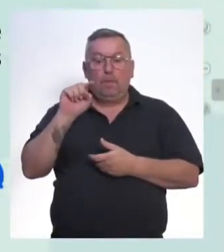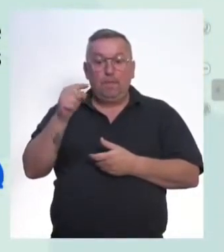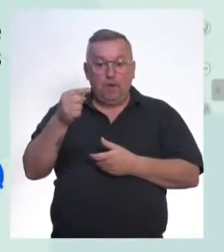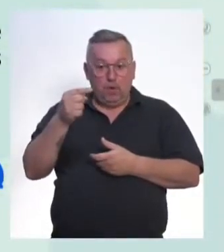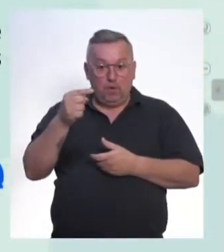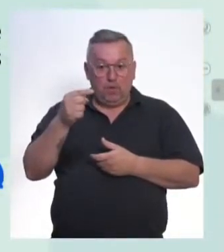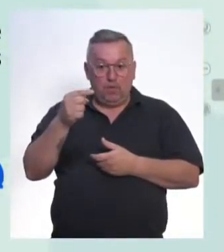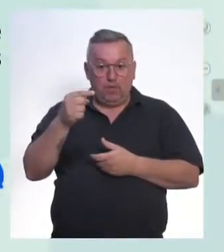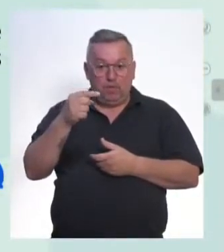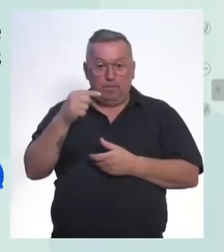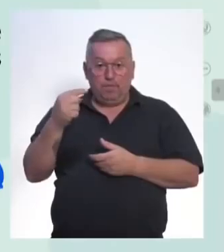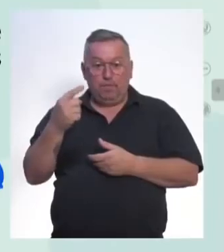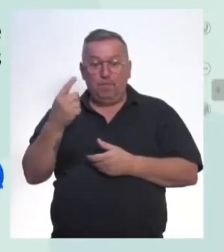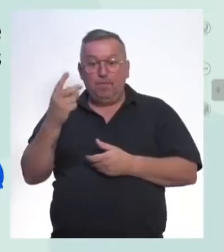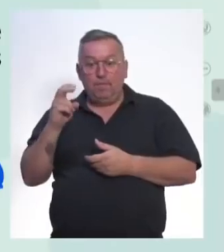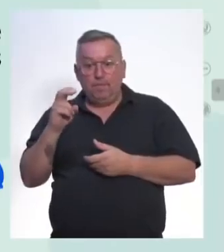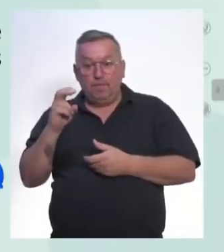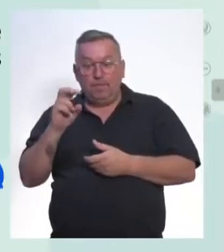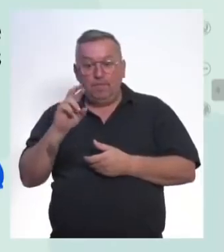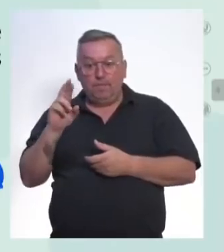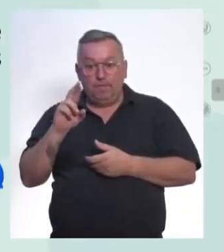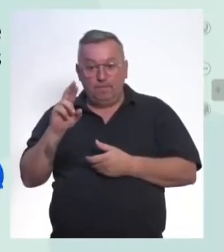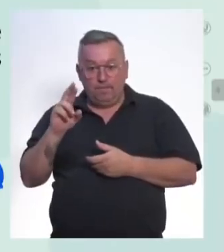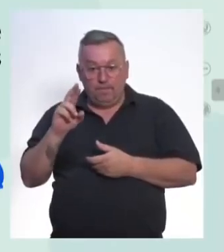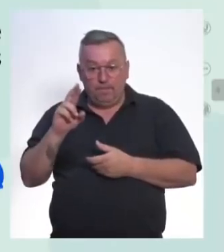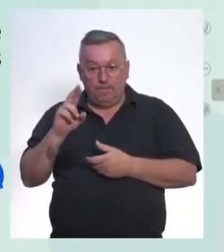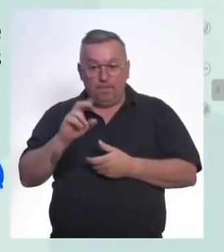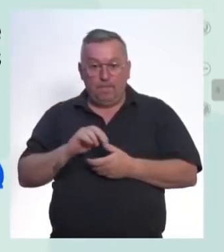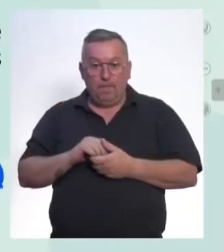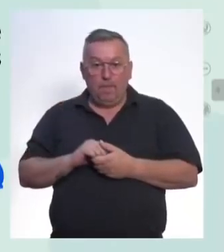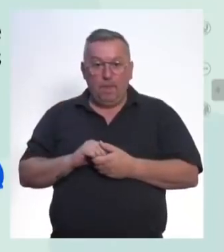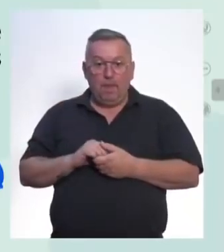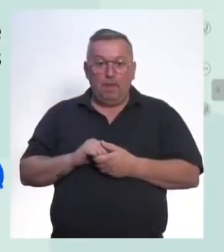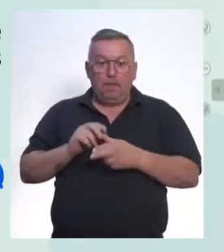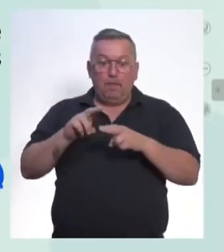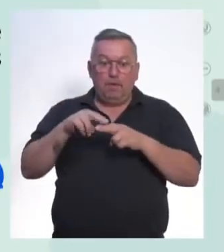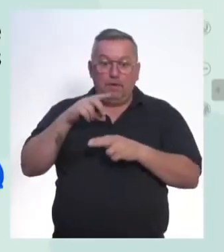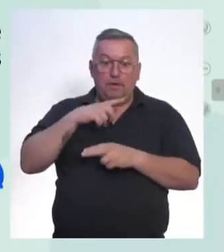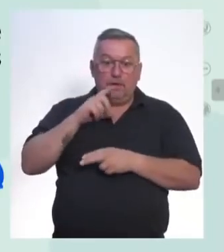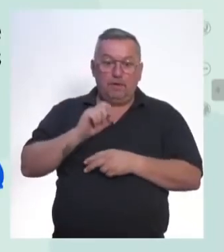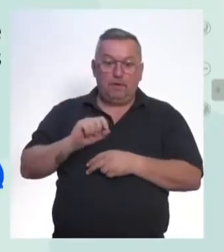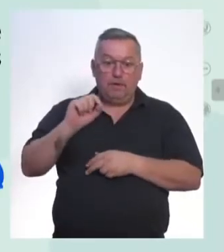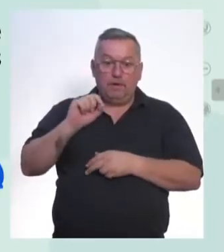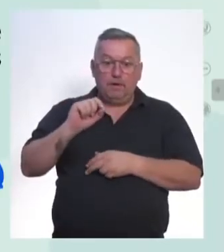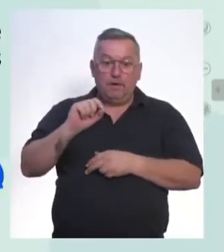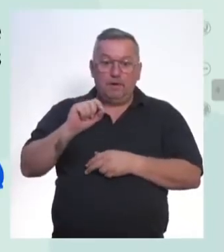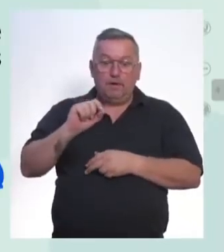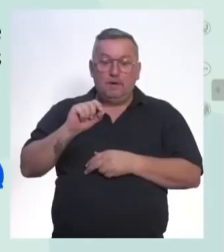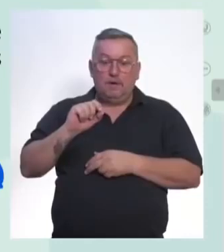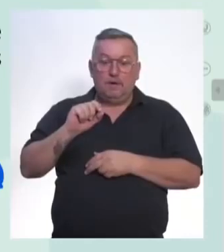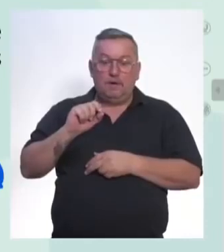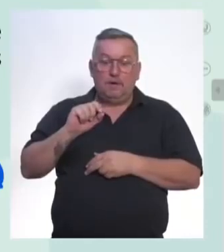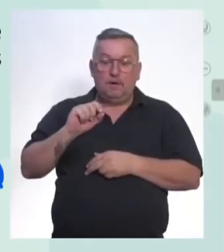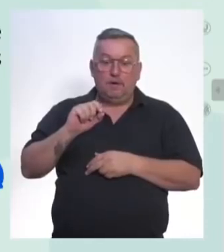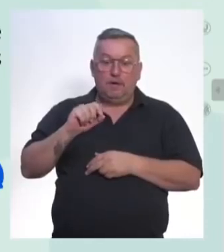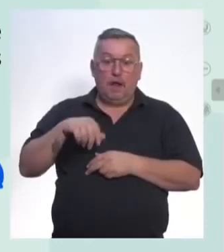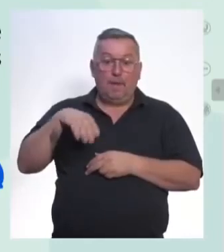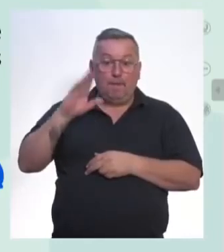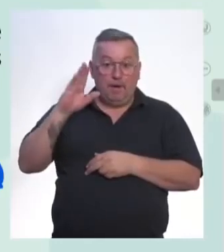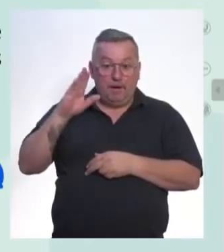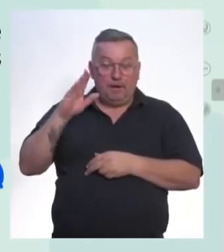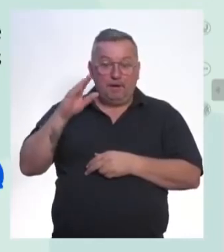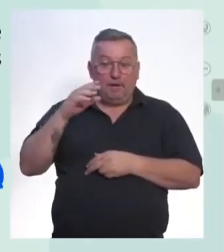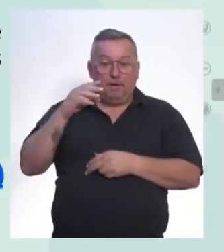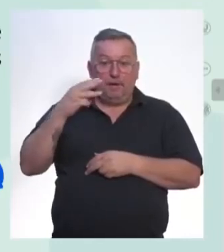do financiamento, menos os 15 mil reais, que era o valor à vista. Portanto, temos aí uma estrutura, um